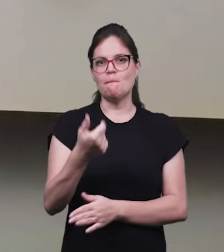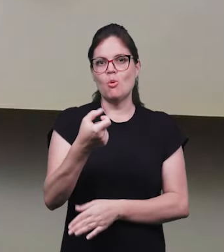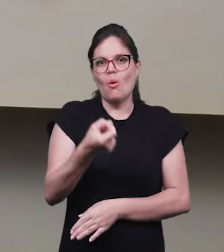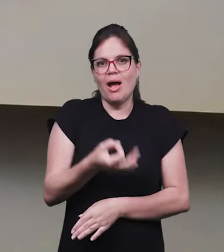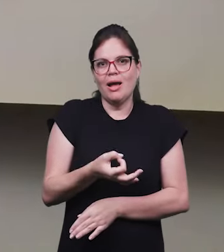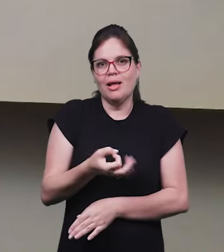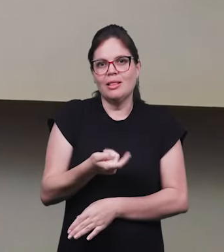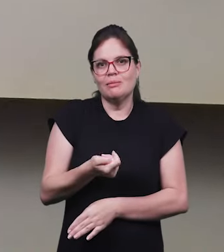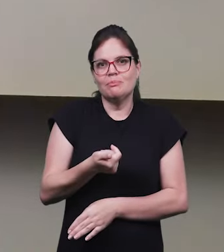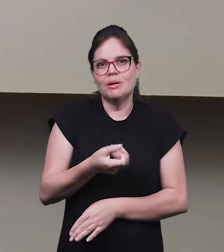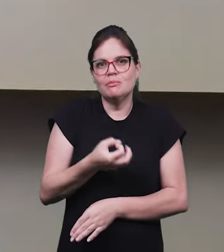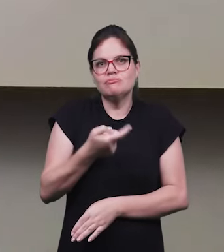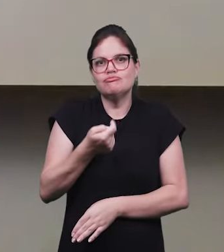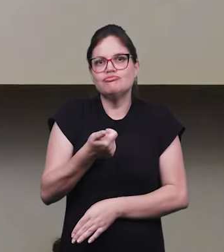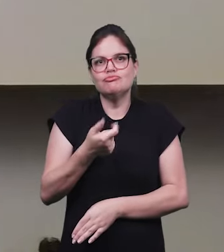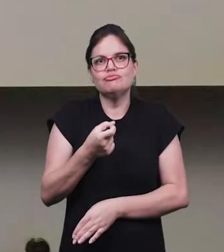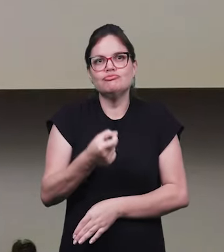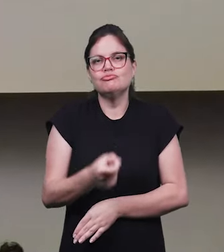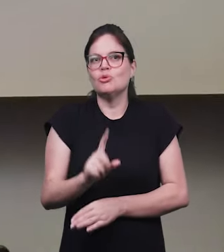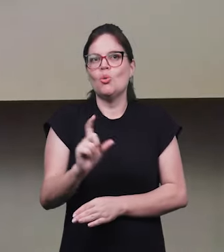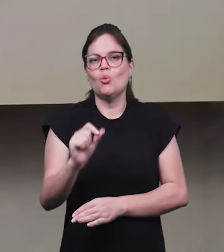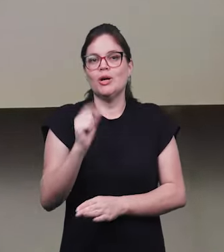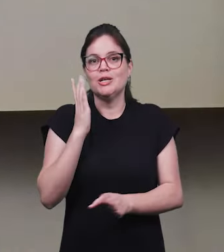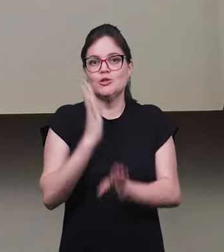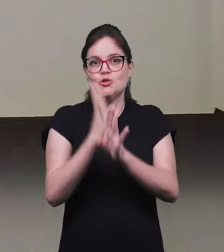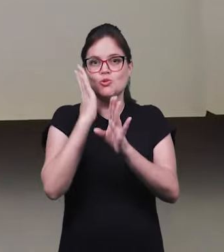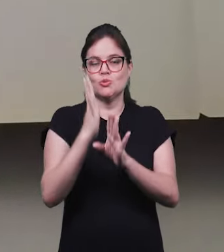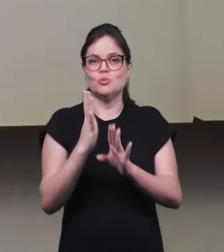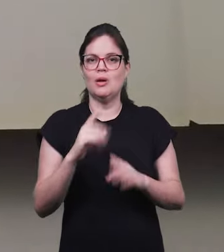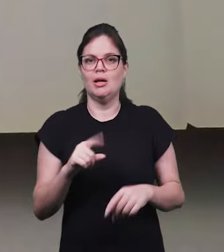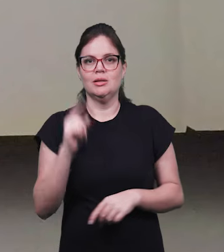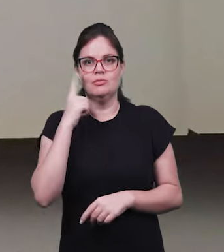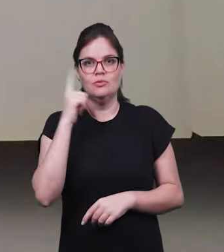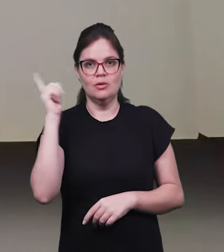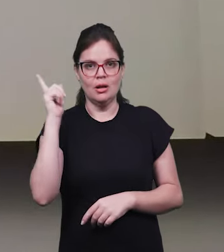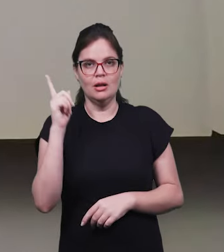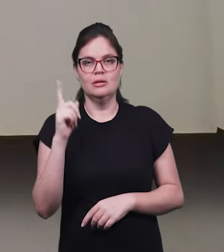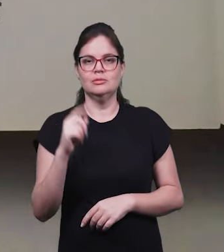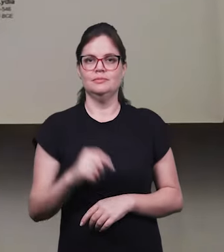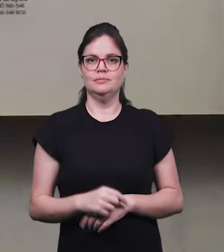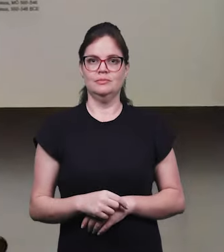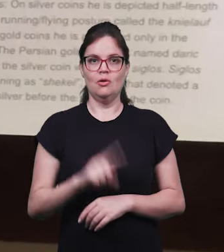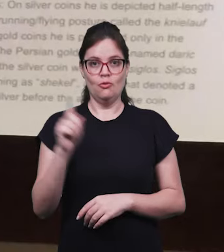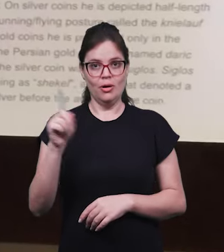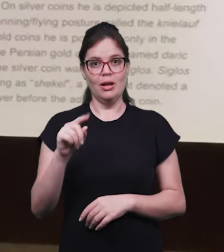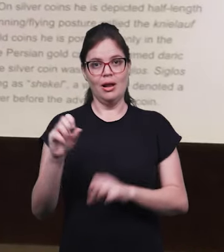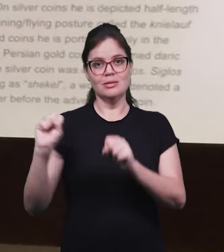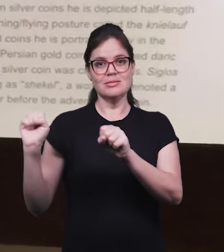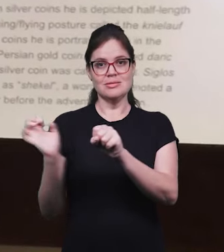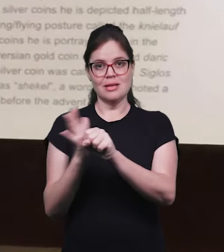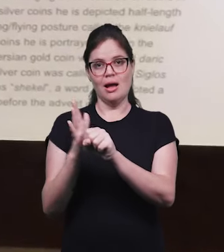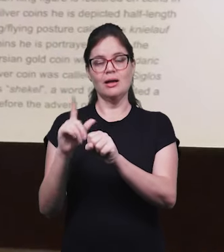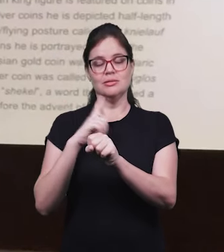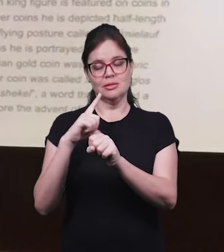do mundo até agora, historicamente achada, que foi cunhada na Lídia, lá em Sardes. E Dario,